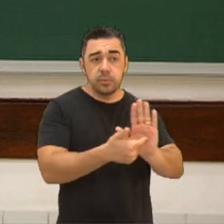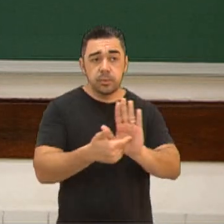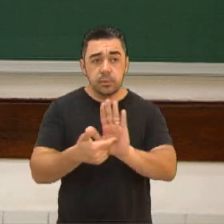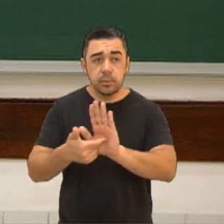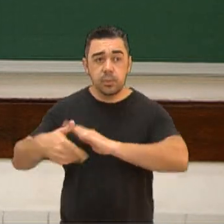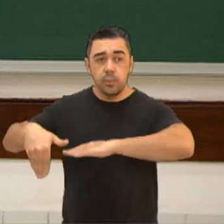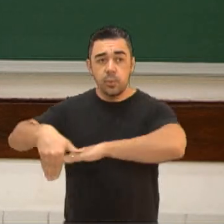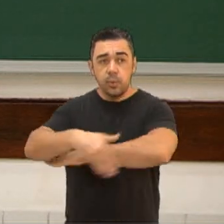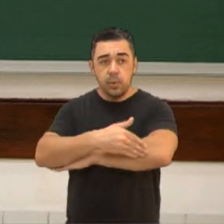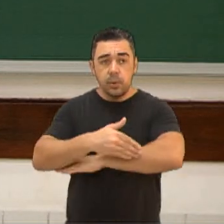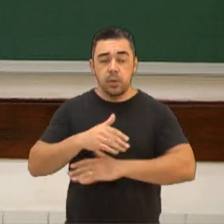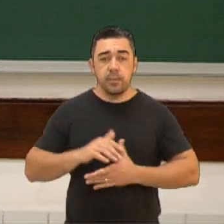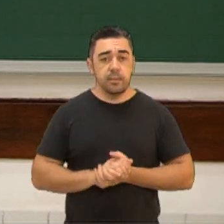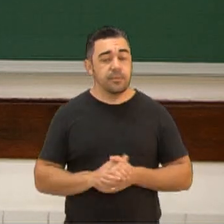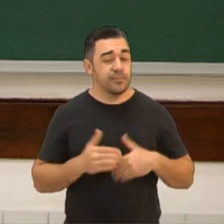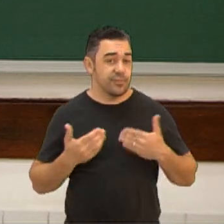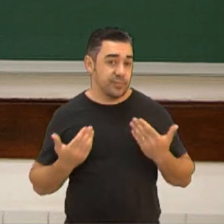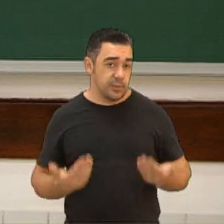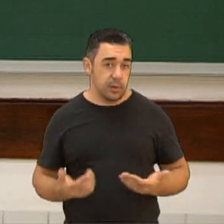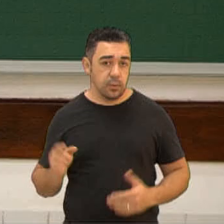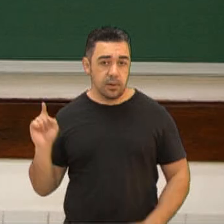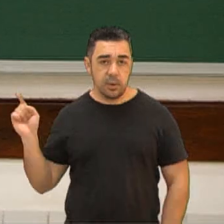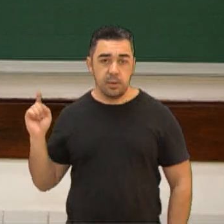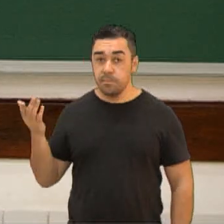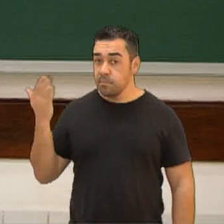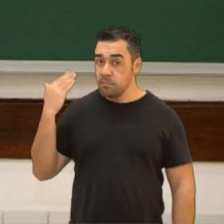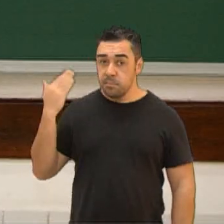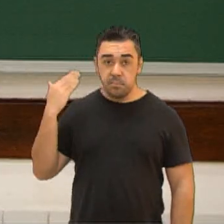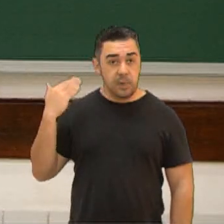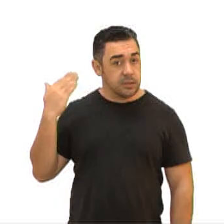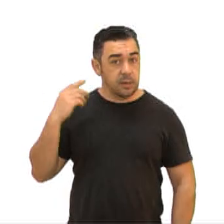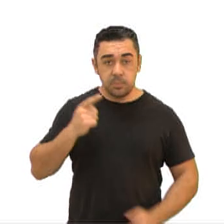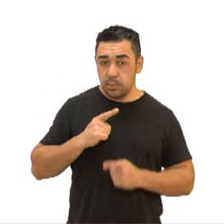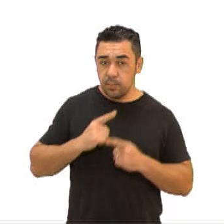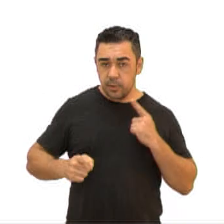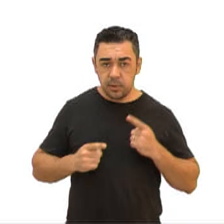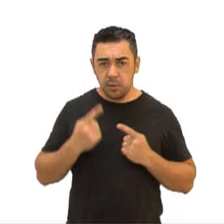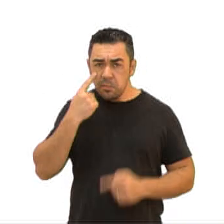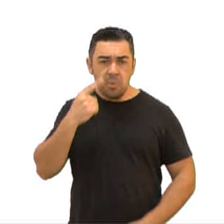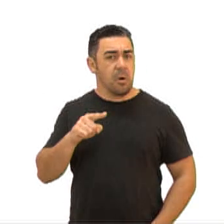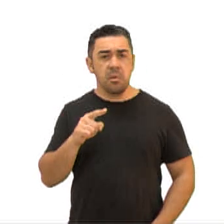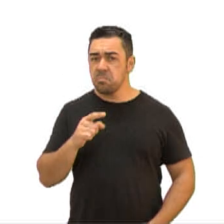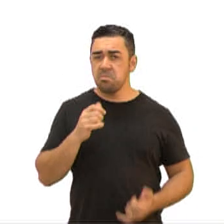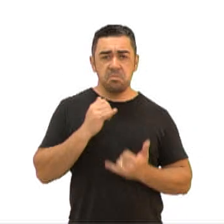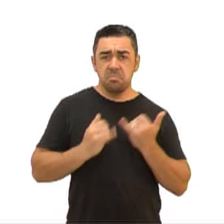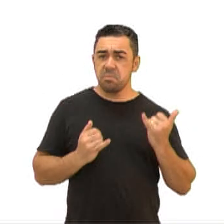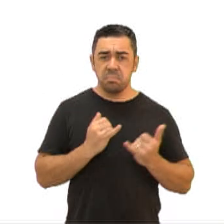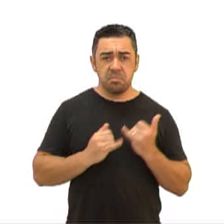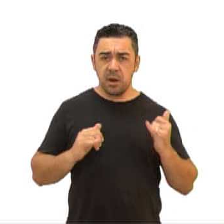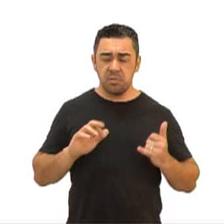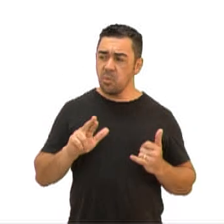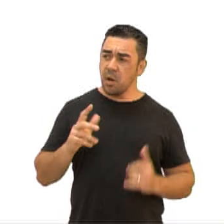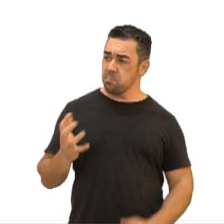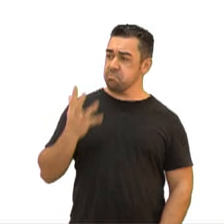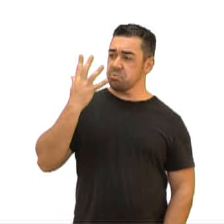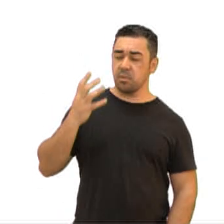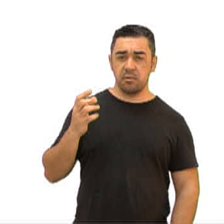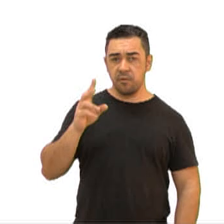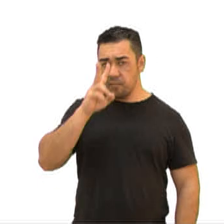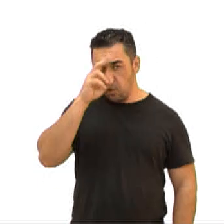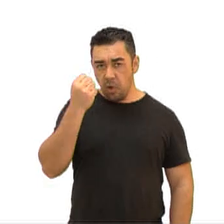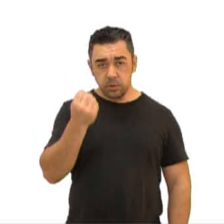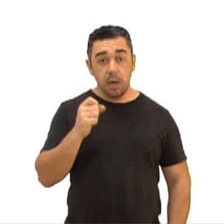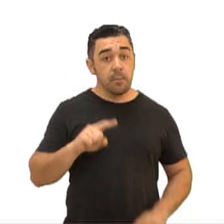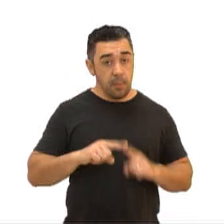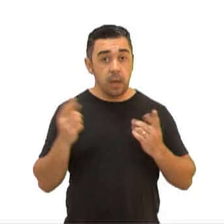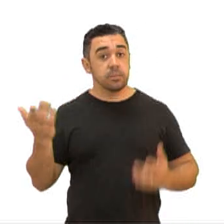rua. Então, um pudor da época muito grande. A gente olha, nem parece tão forte assim, mas